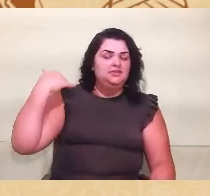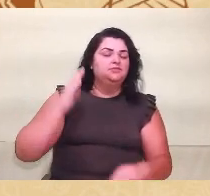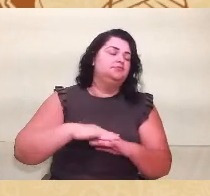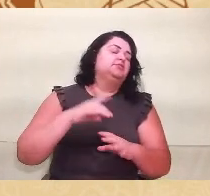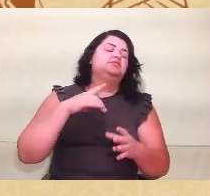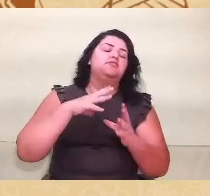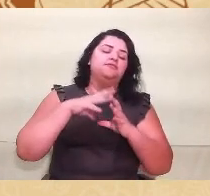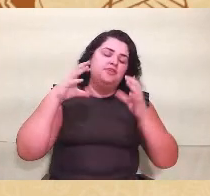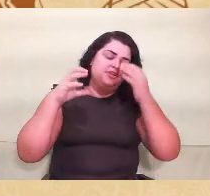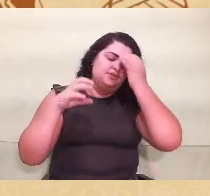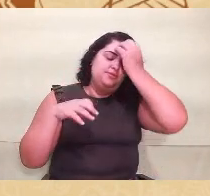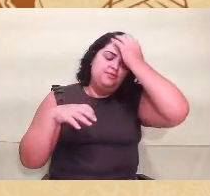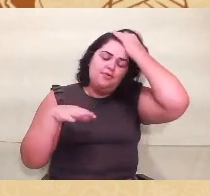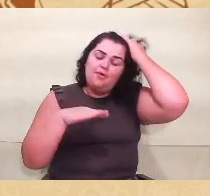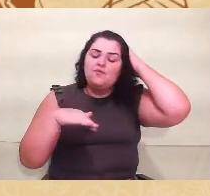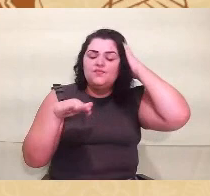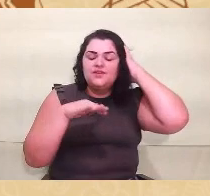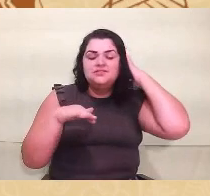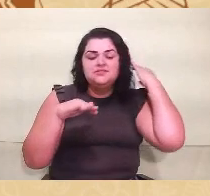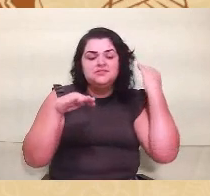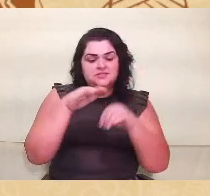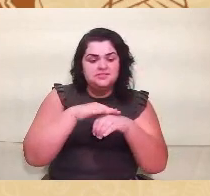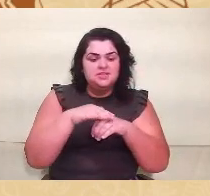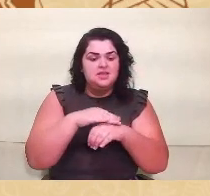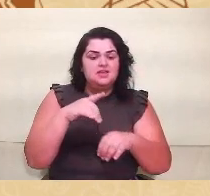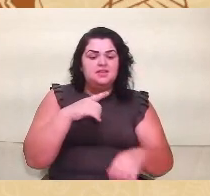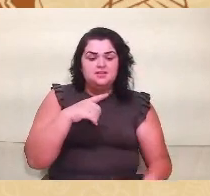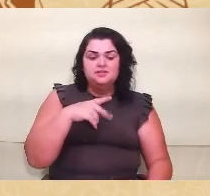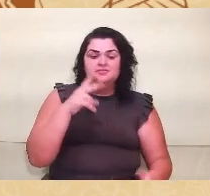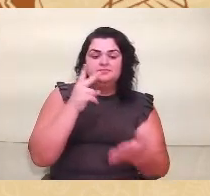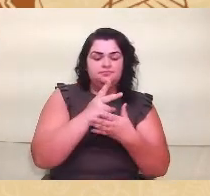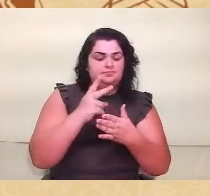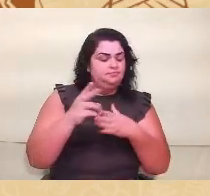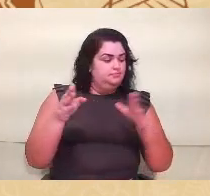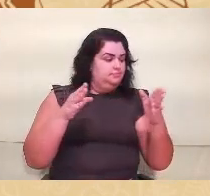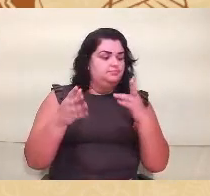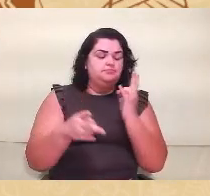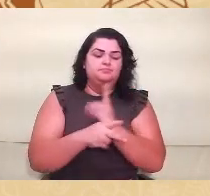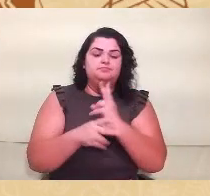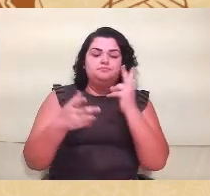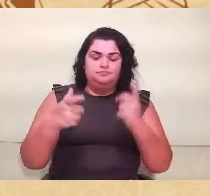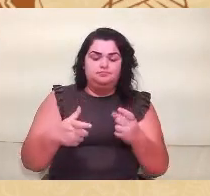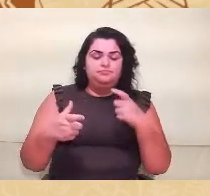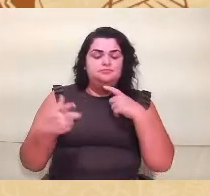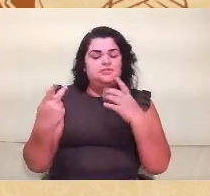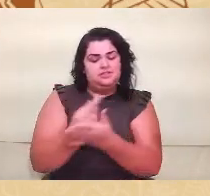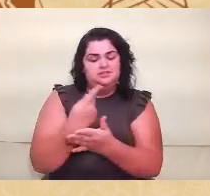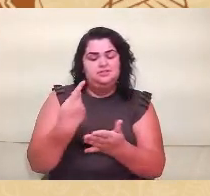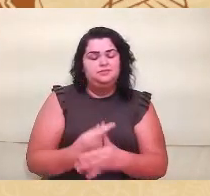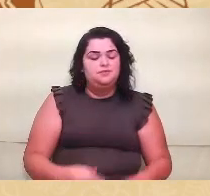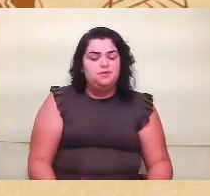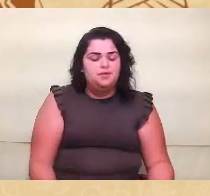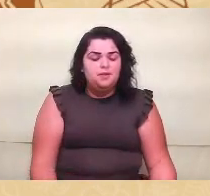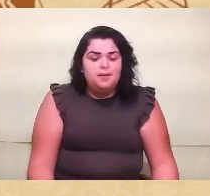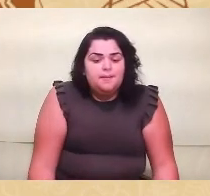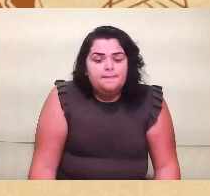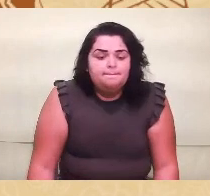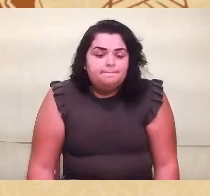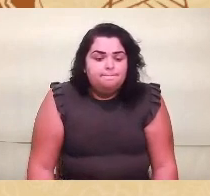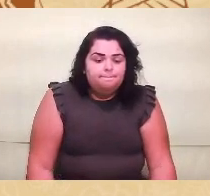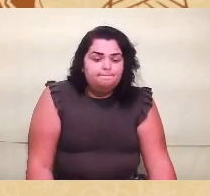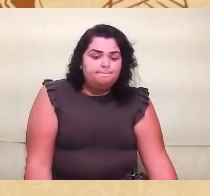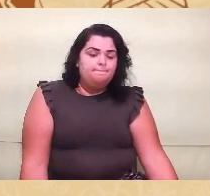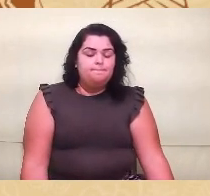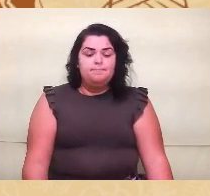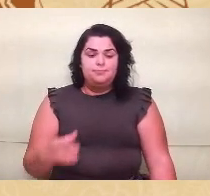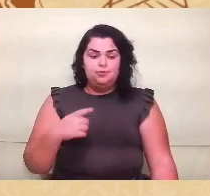com aquele que faz a coisa, que a gente chama, usa o vigília local, a coisa do errado, né? Aí conversa, ele fica, continua